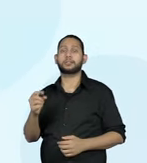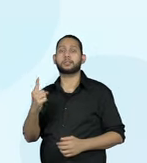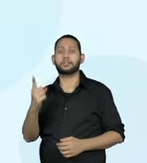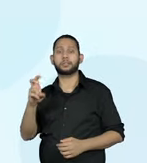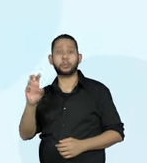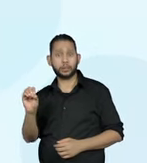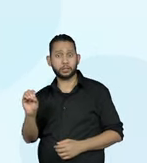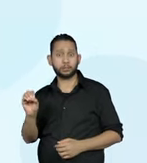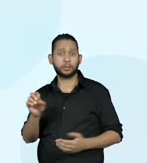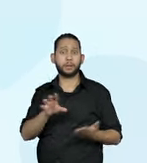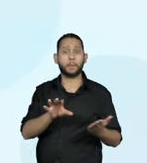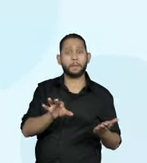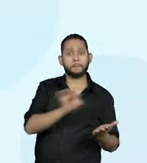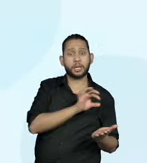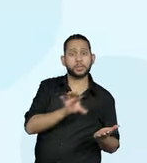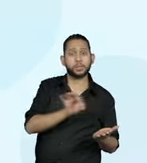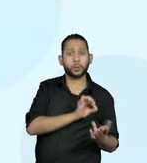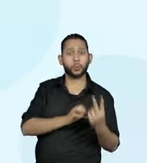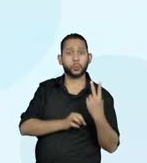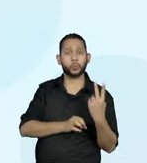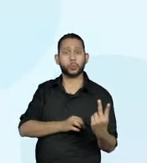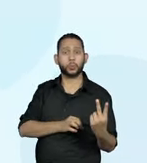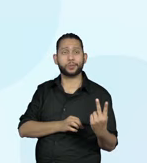preciso somar tudo isso.